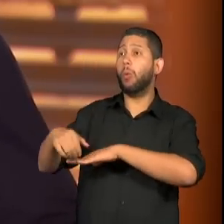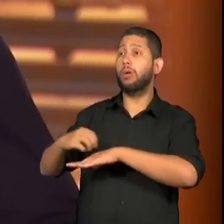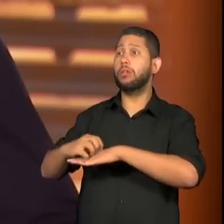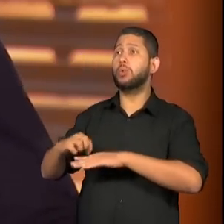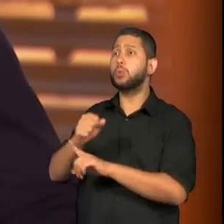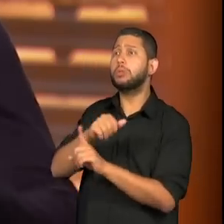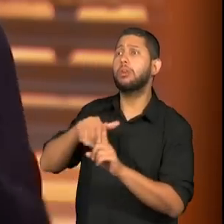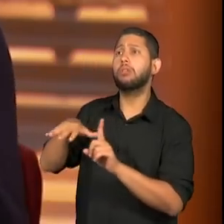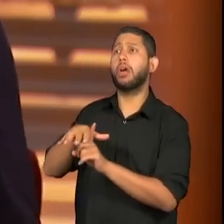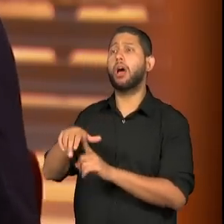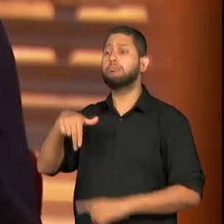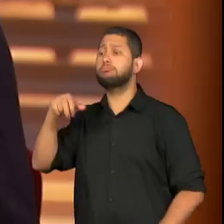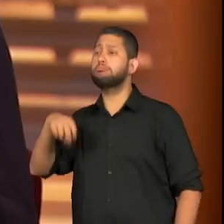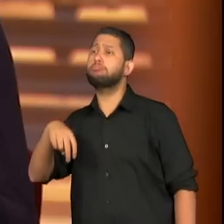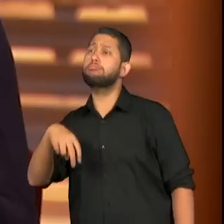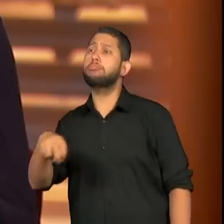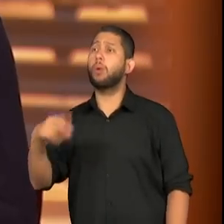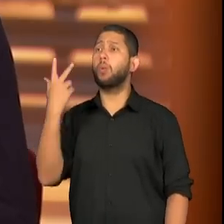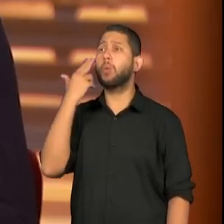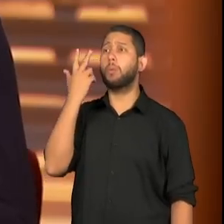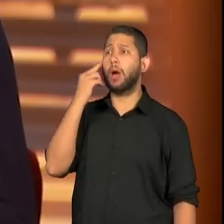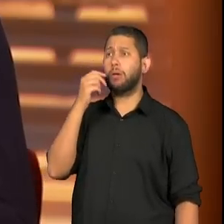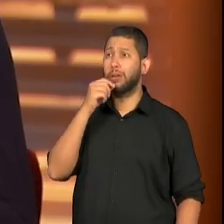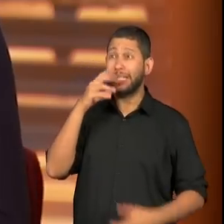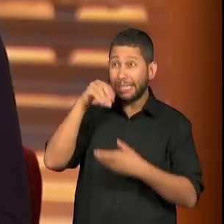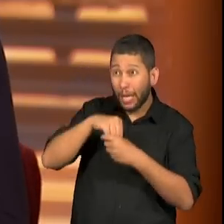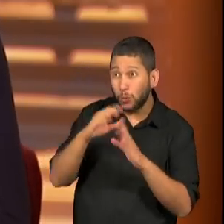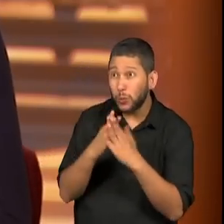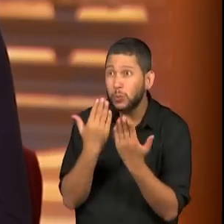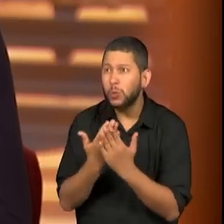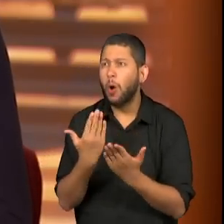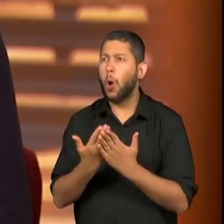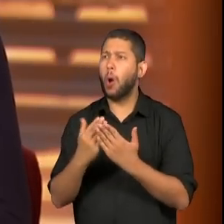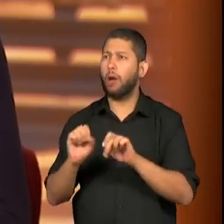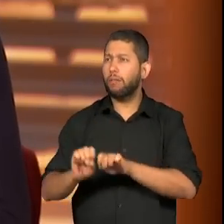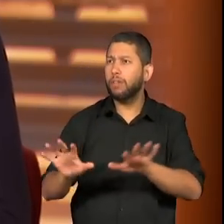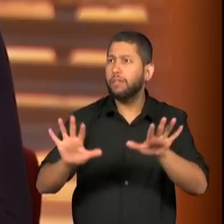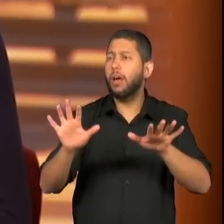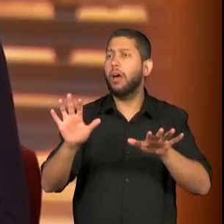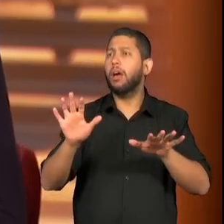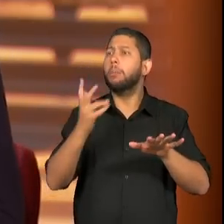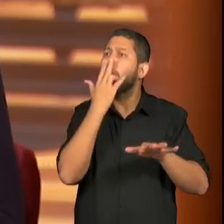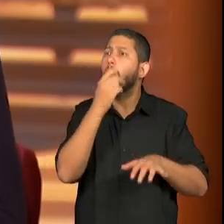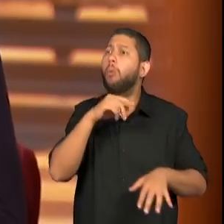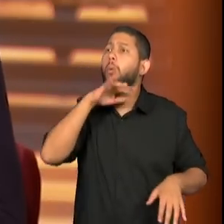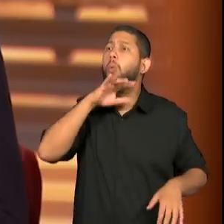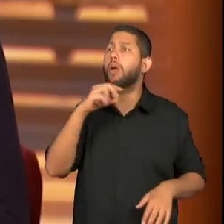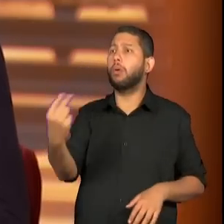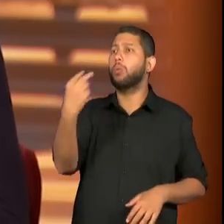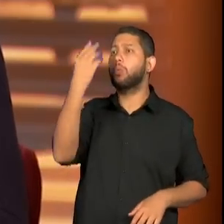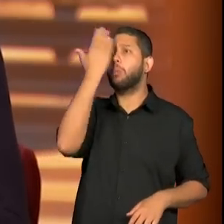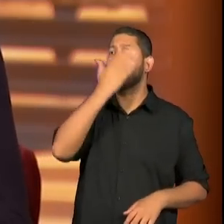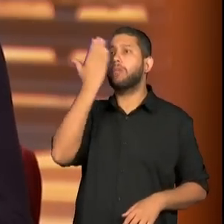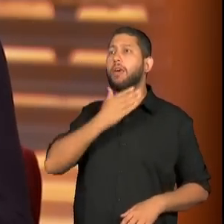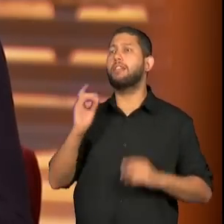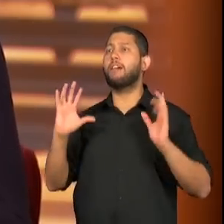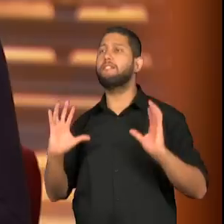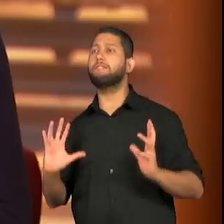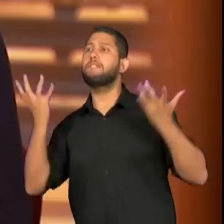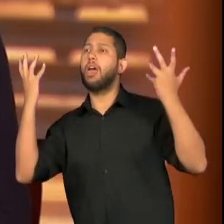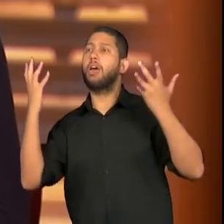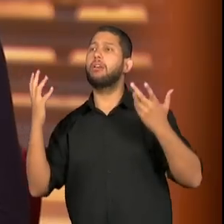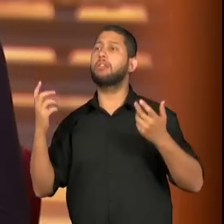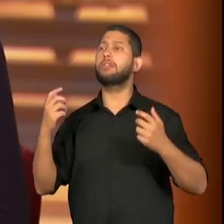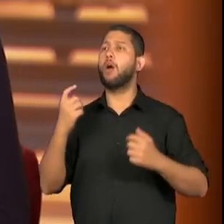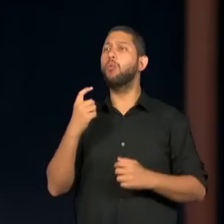sabe, no asfalto, para mim já era normal, mas ser invisível na escola, dentro da favela, era muito ruim. Ser invisível na festa black, no baile funk,